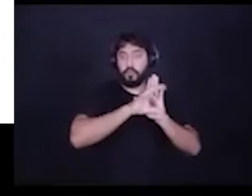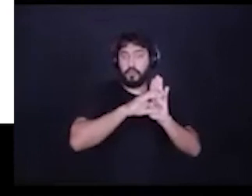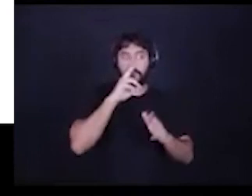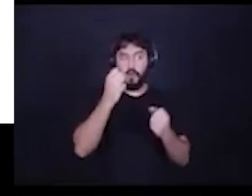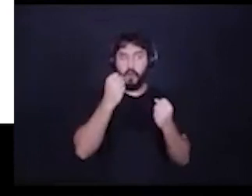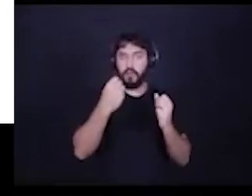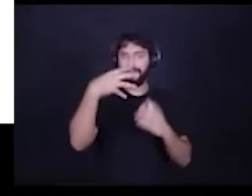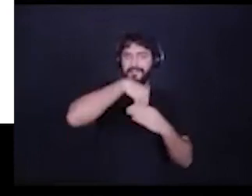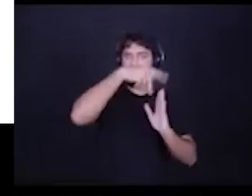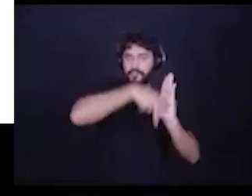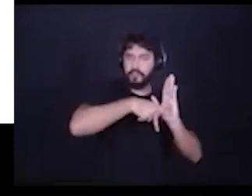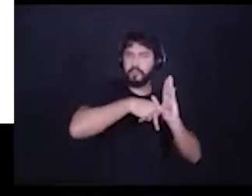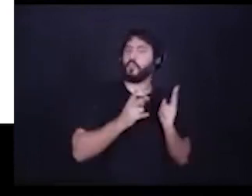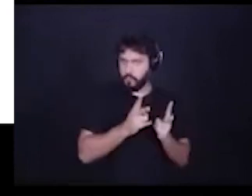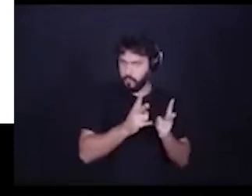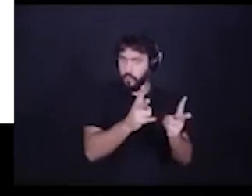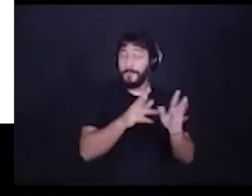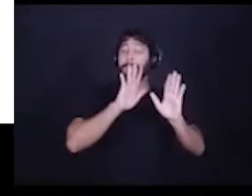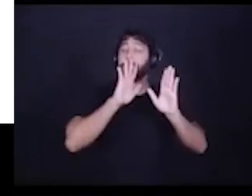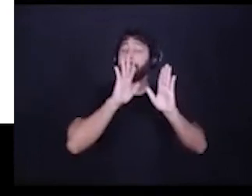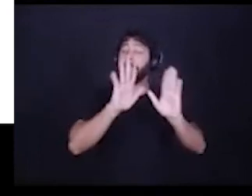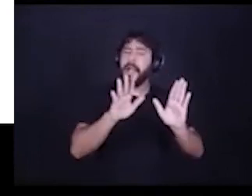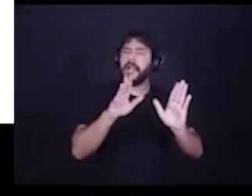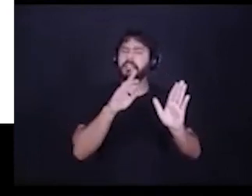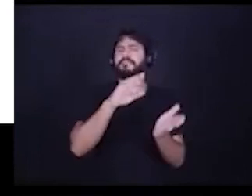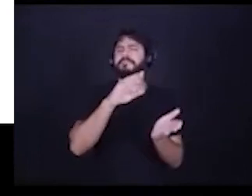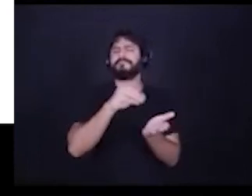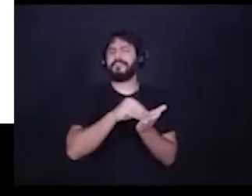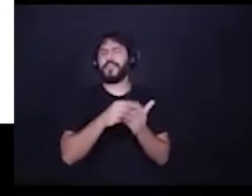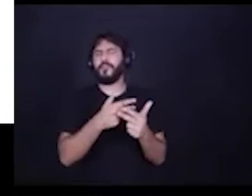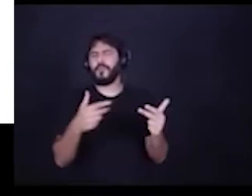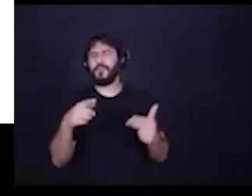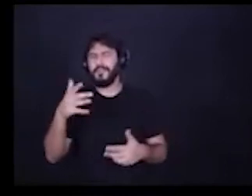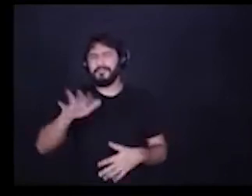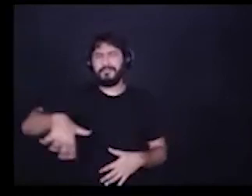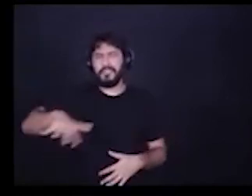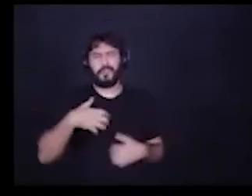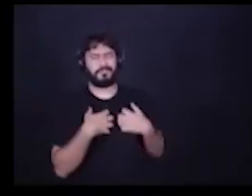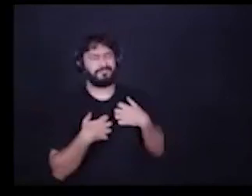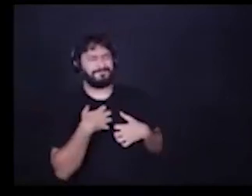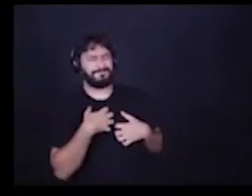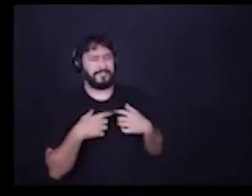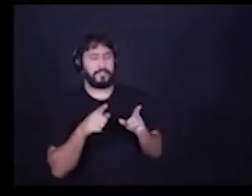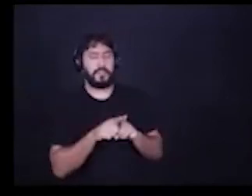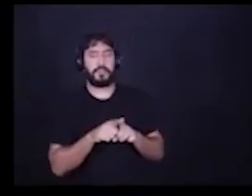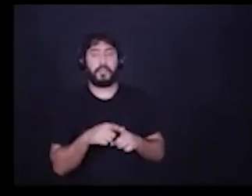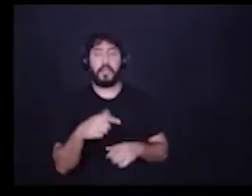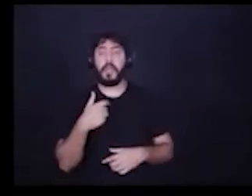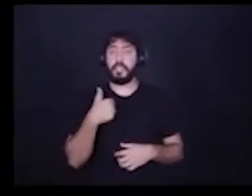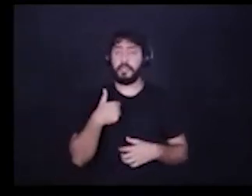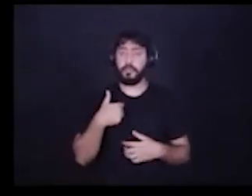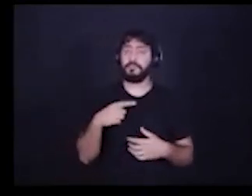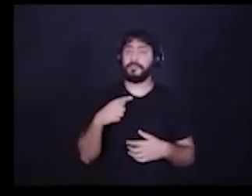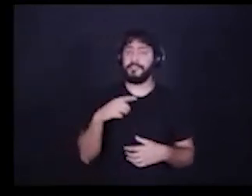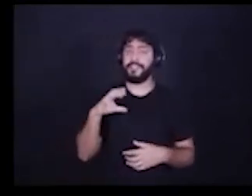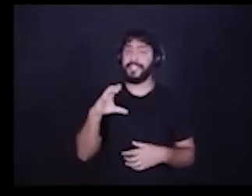estavam permanecendo no projeto, mas tinha alguma coisa ainda que estava sendo muito incômoda para todo mundo. Daí eu tive uma crise, e